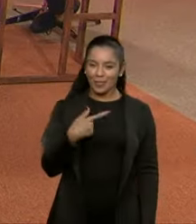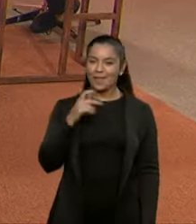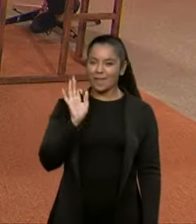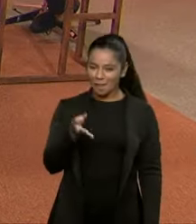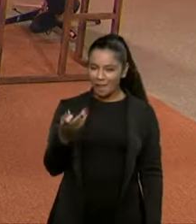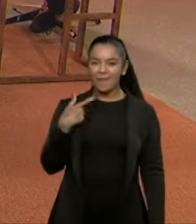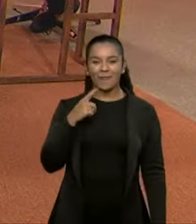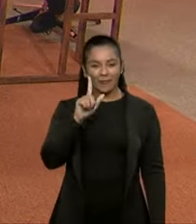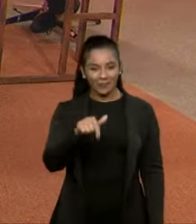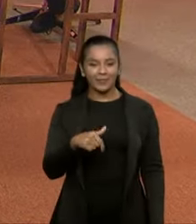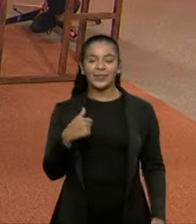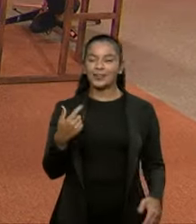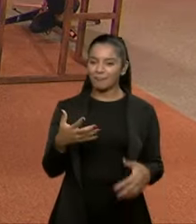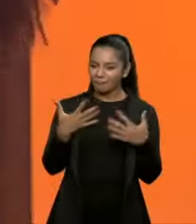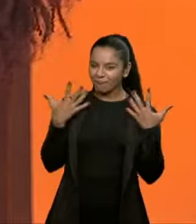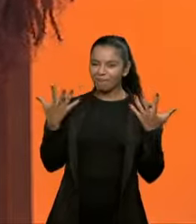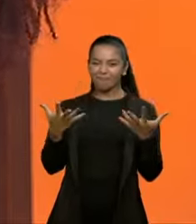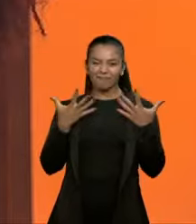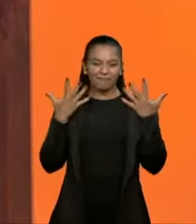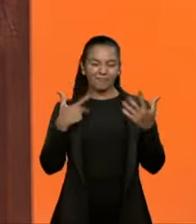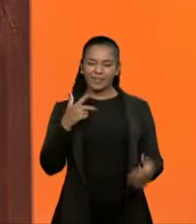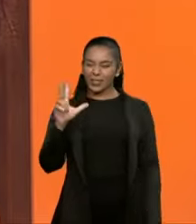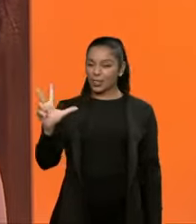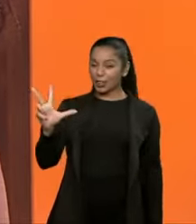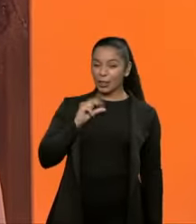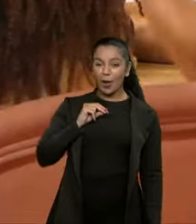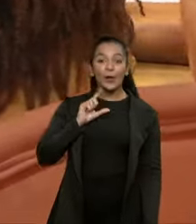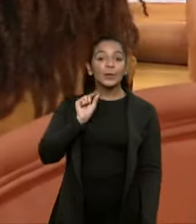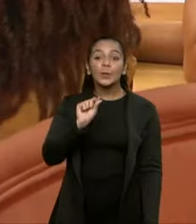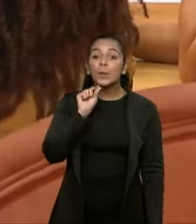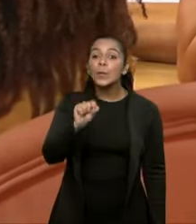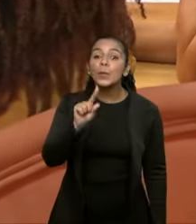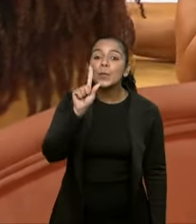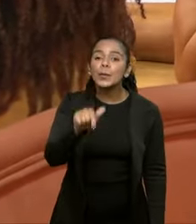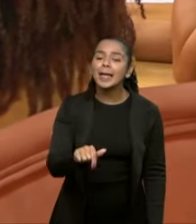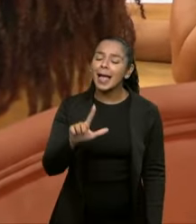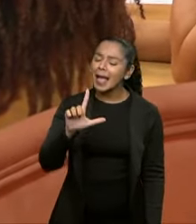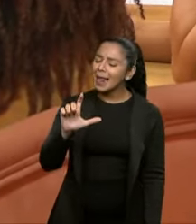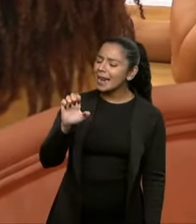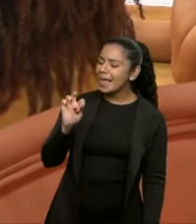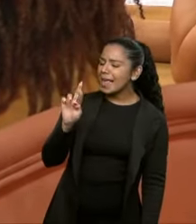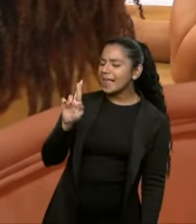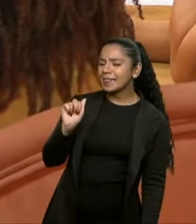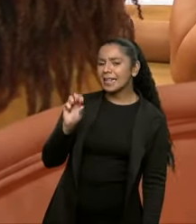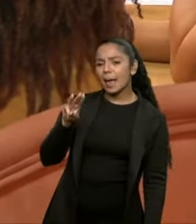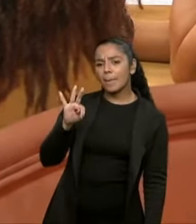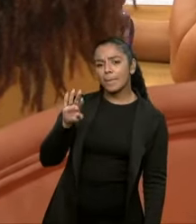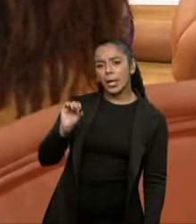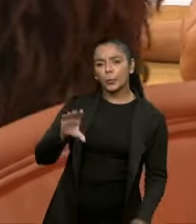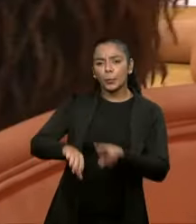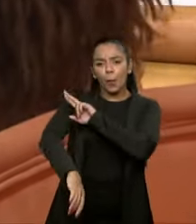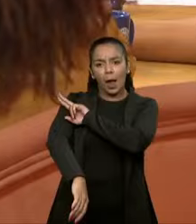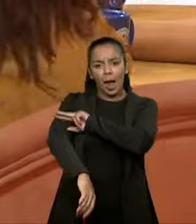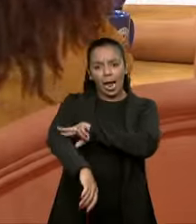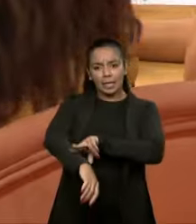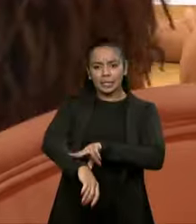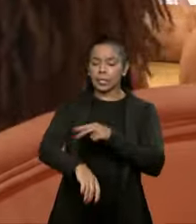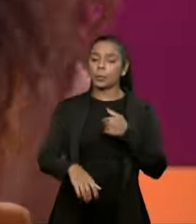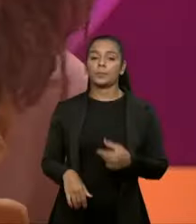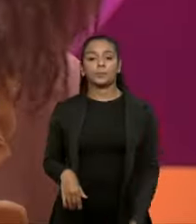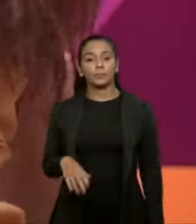deslumbrante. Heroína pela beleza. Nossa, agora me fala o que é letramento racial. O que é? Me explica o que é exatamente, que eu nunca, eu te